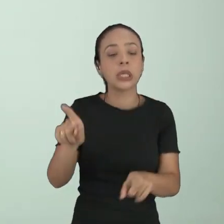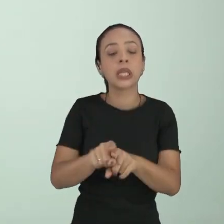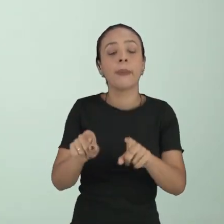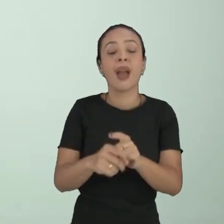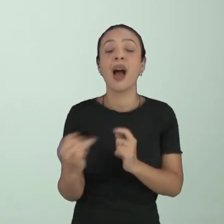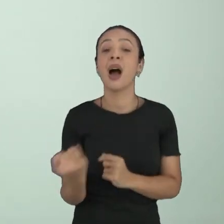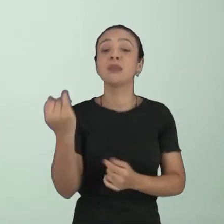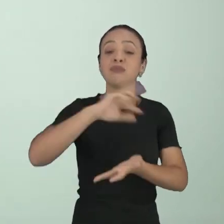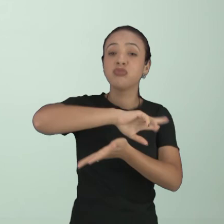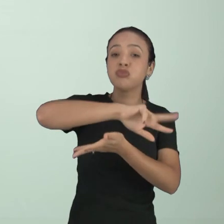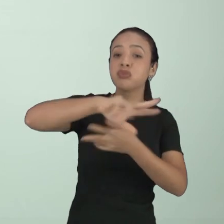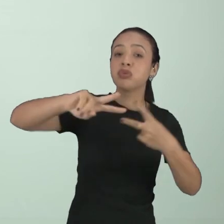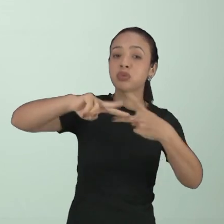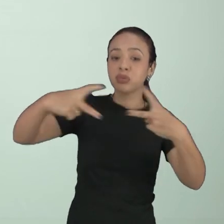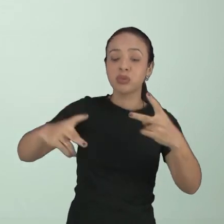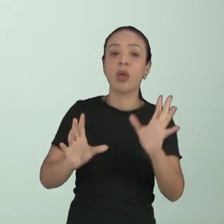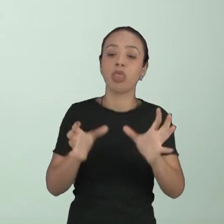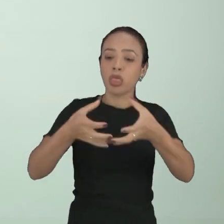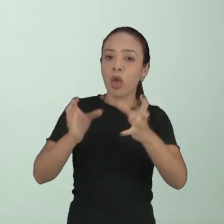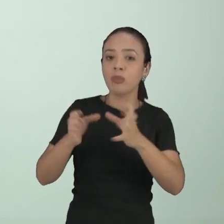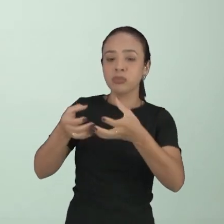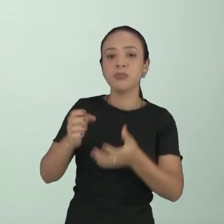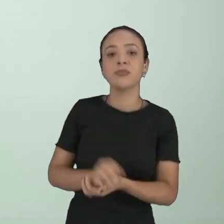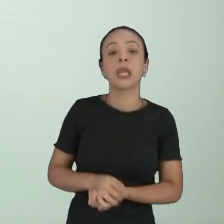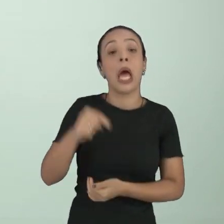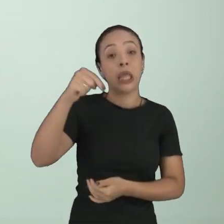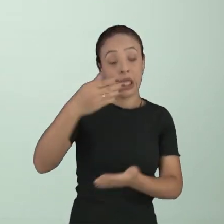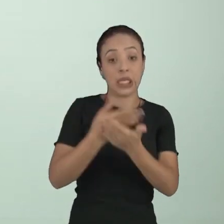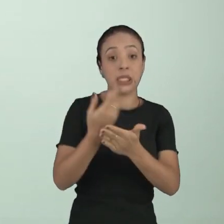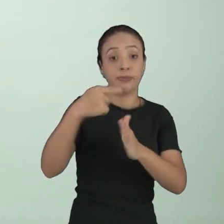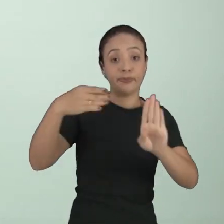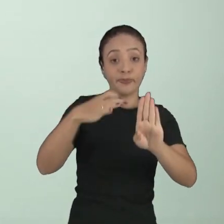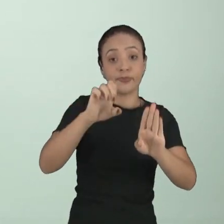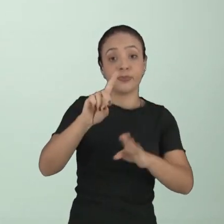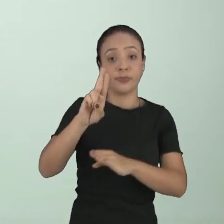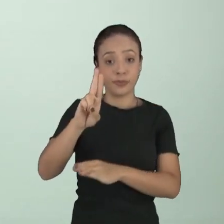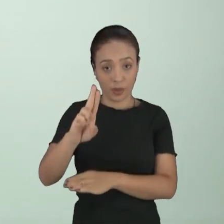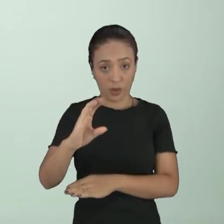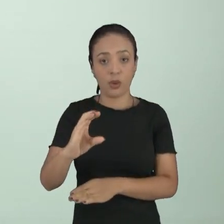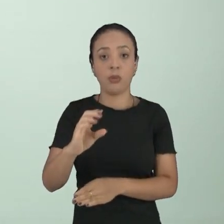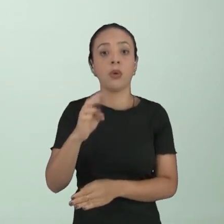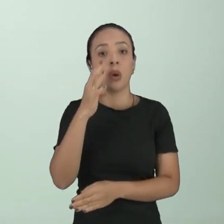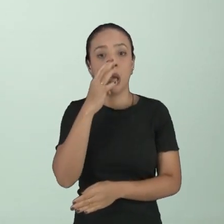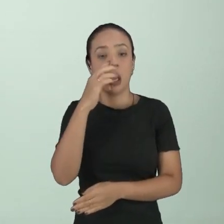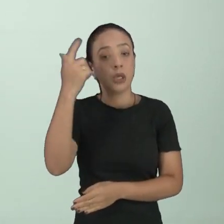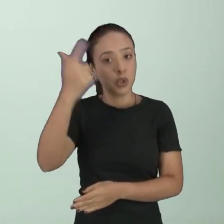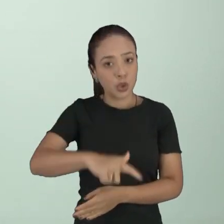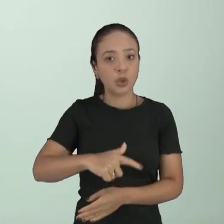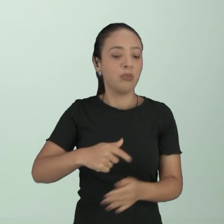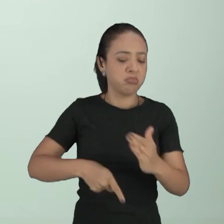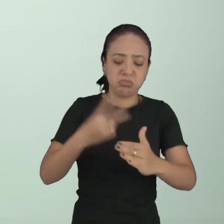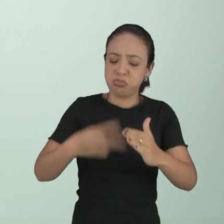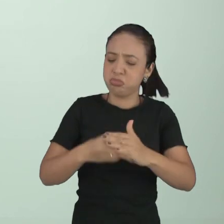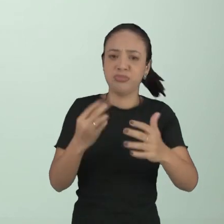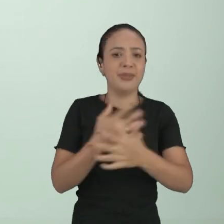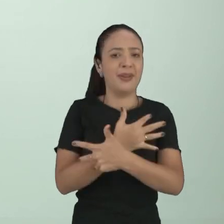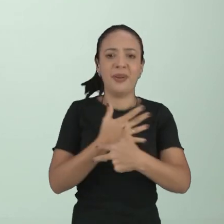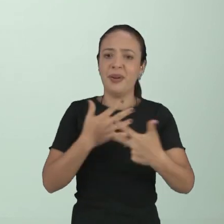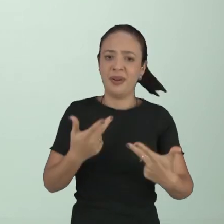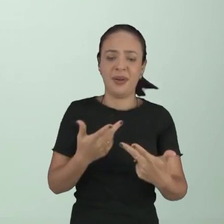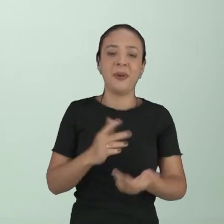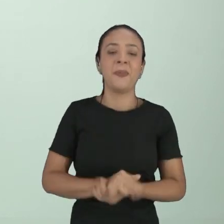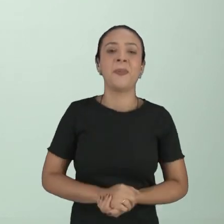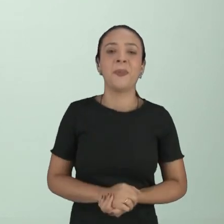da variabilidade genética em populações, tá? Essa aula fica lá na plataforma Eduque para que vocês possam assistir novamente quantas vezes